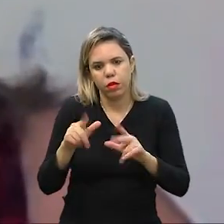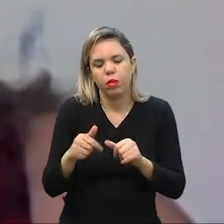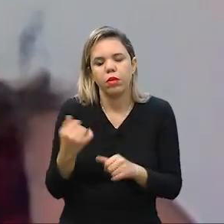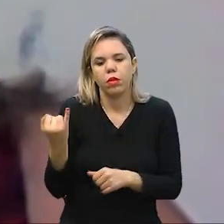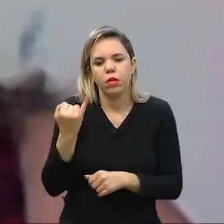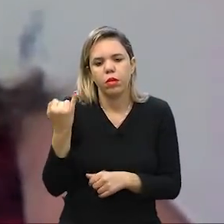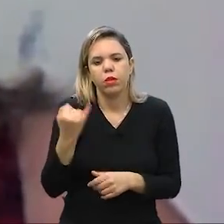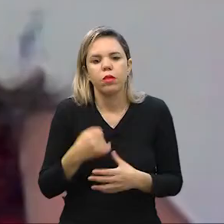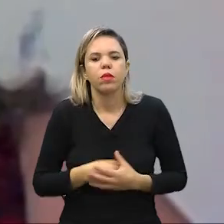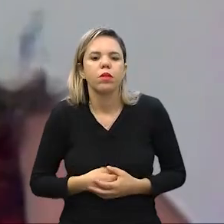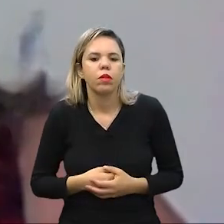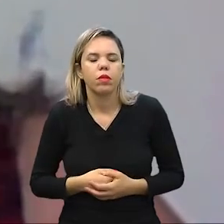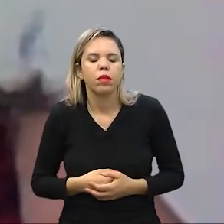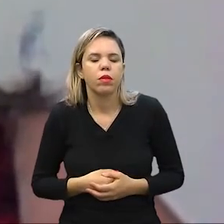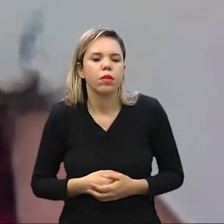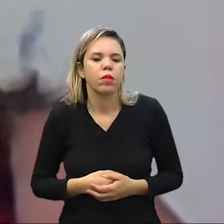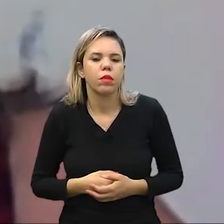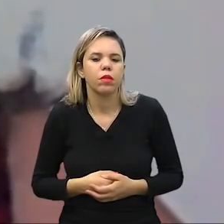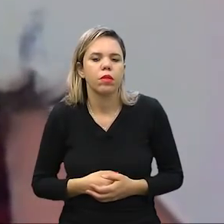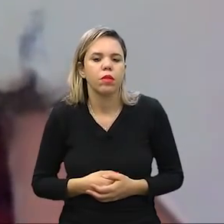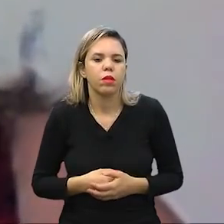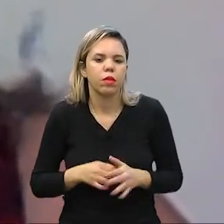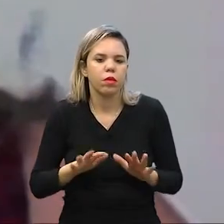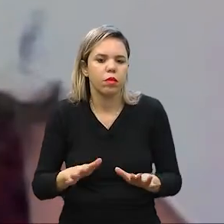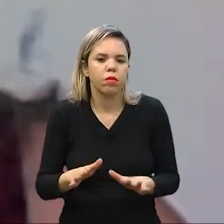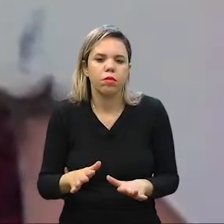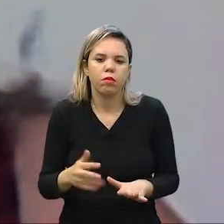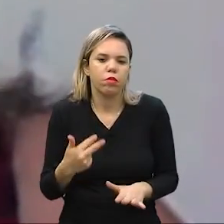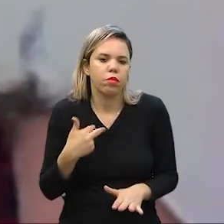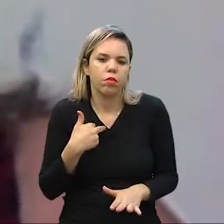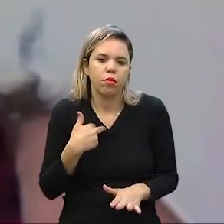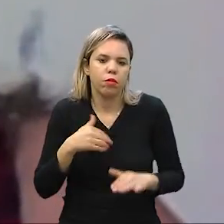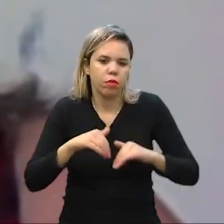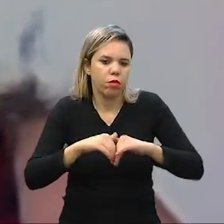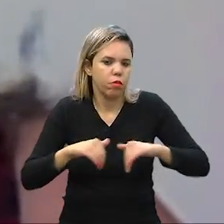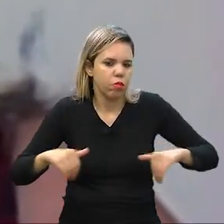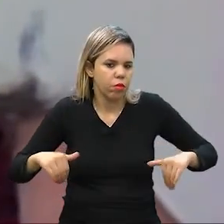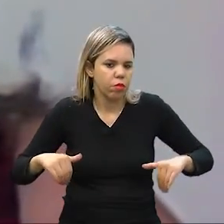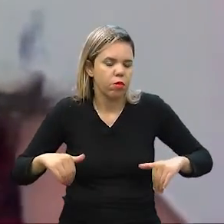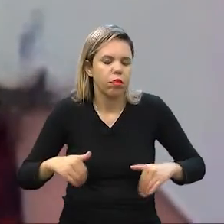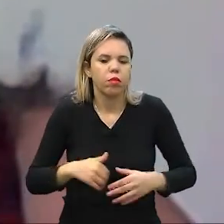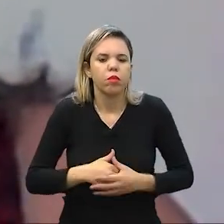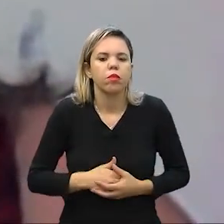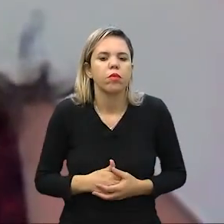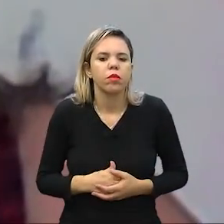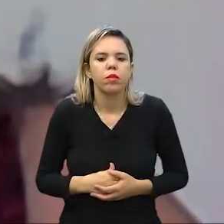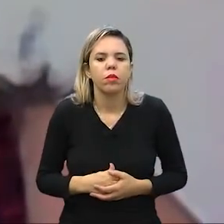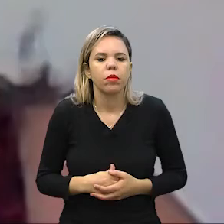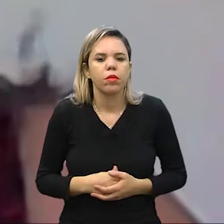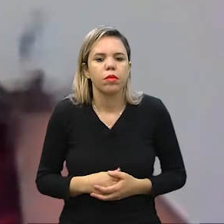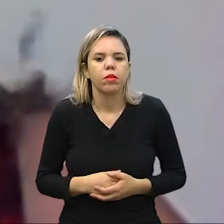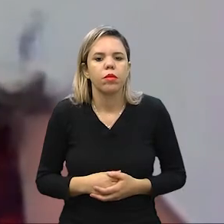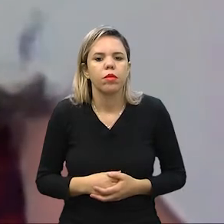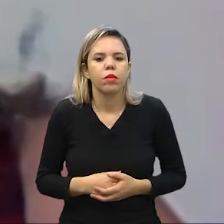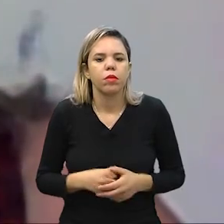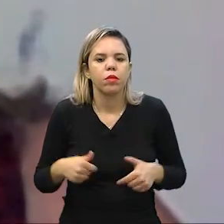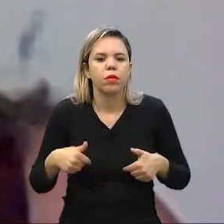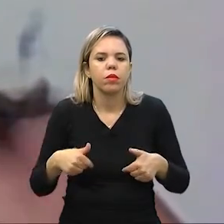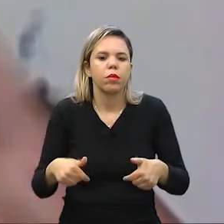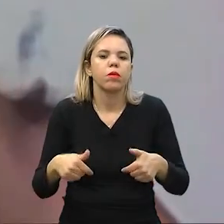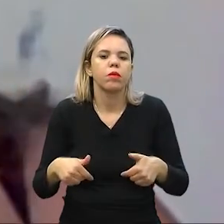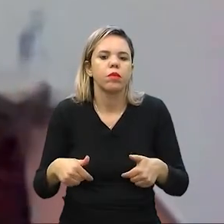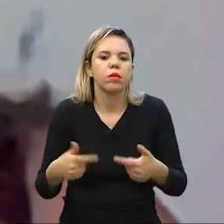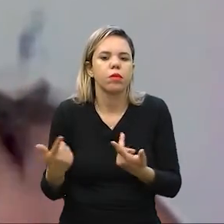muito importante, mas não pode estar desvinculado de uma